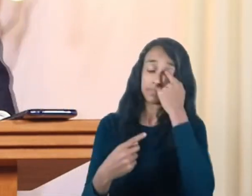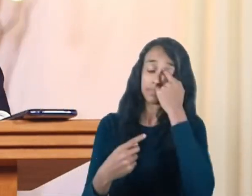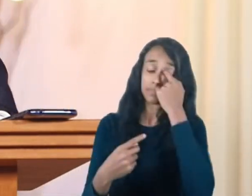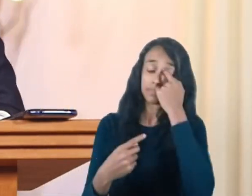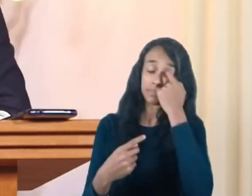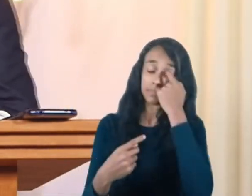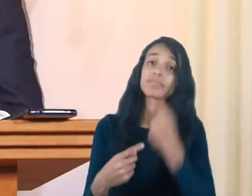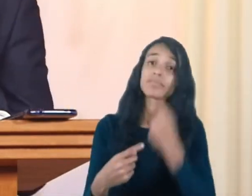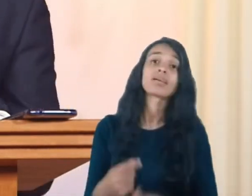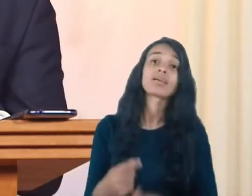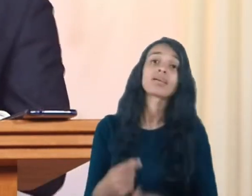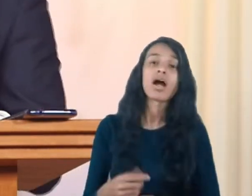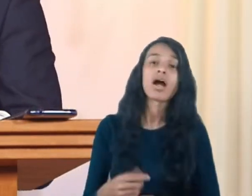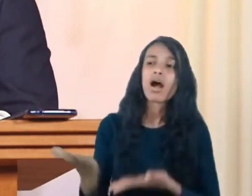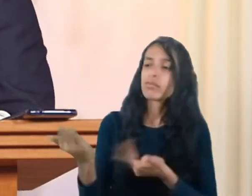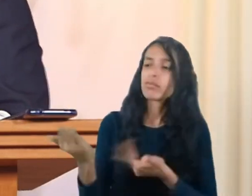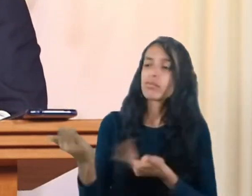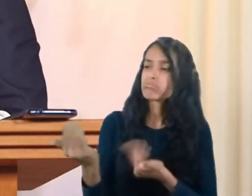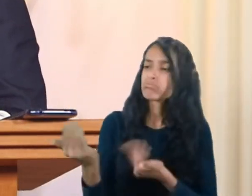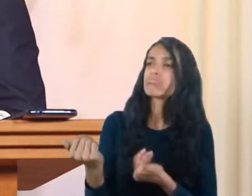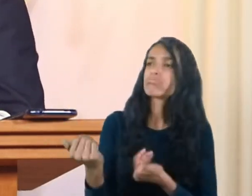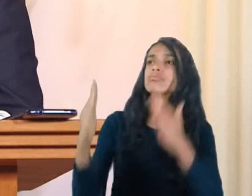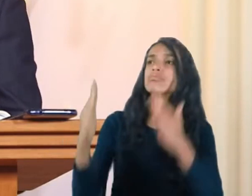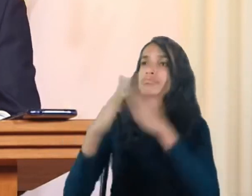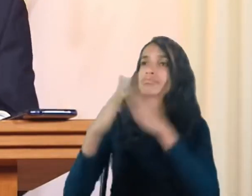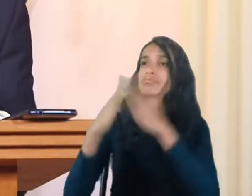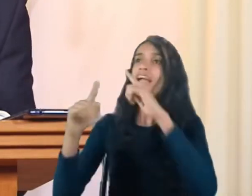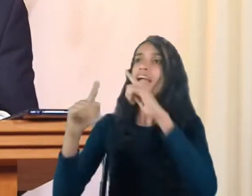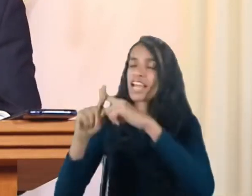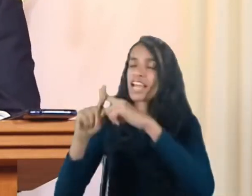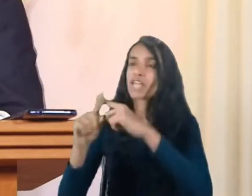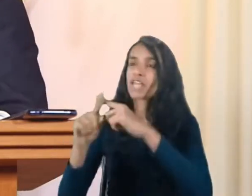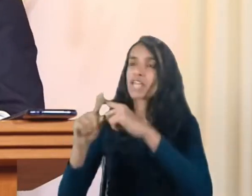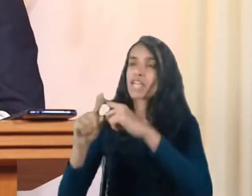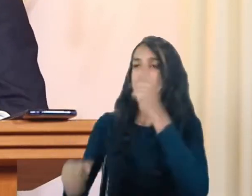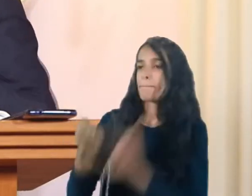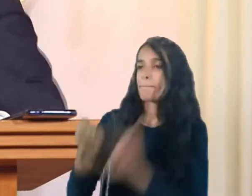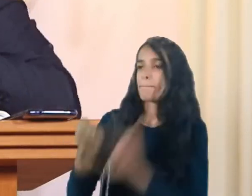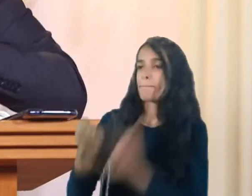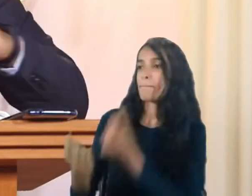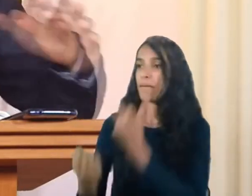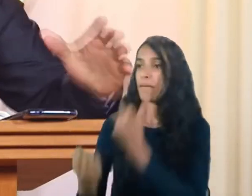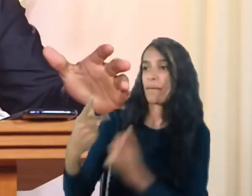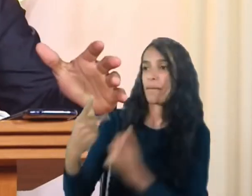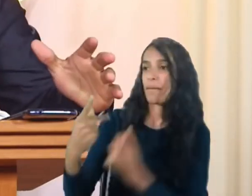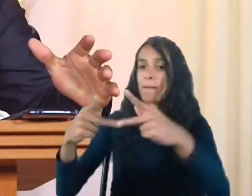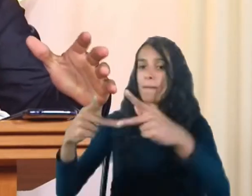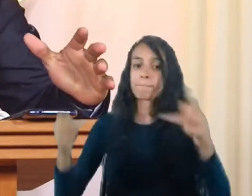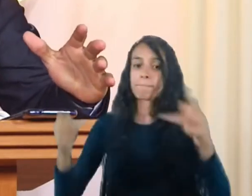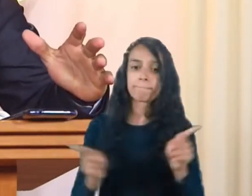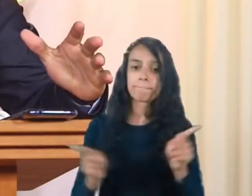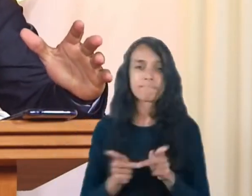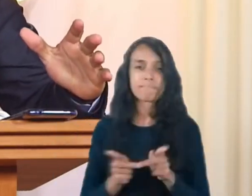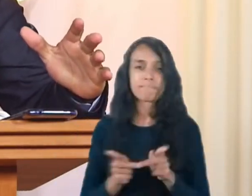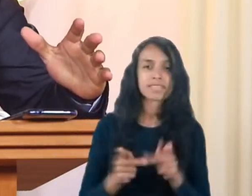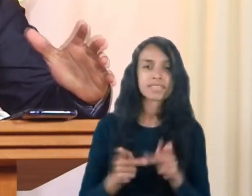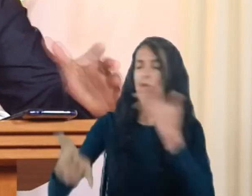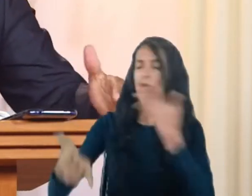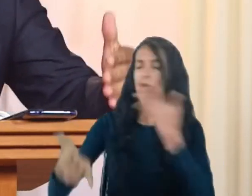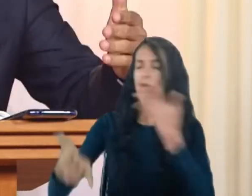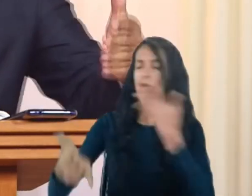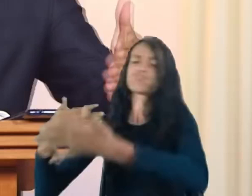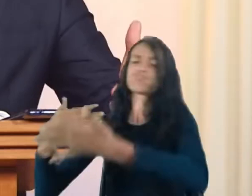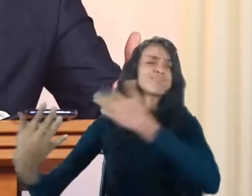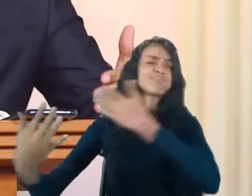sua igreja para a pipoca, pode levá-los para a pizzaria, pode levá-los para qualquer lugar.